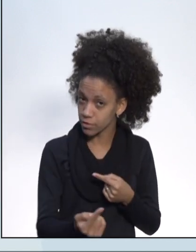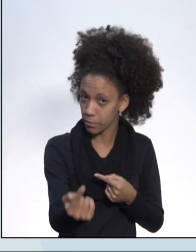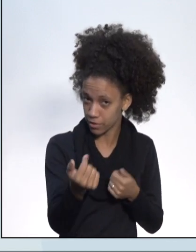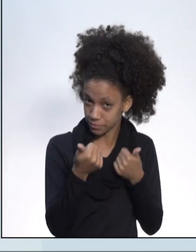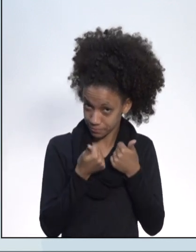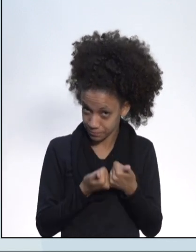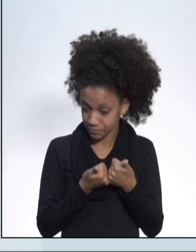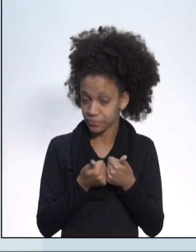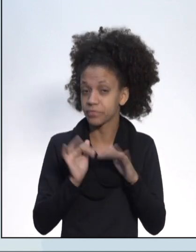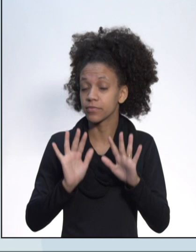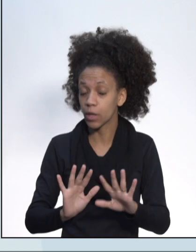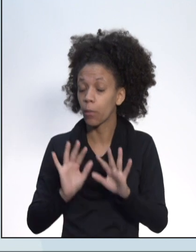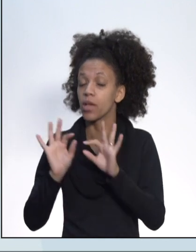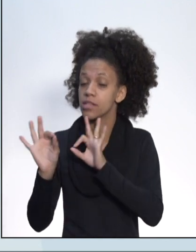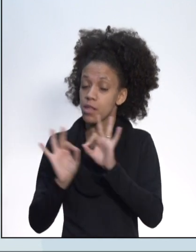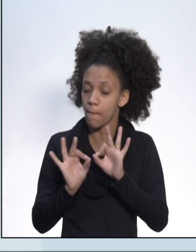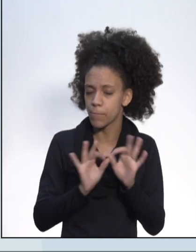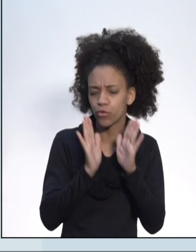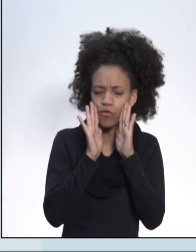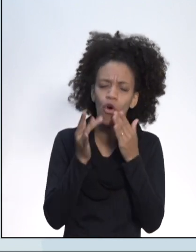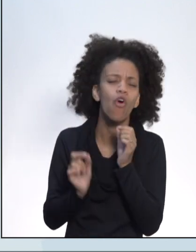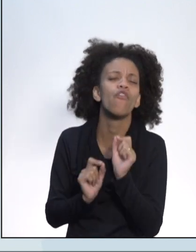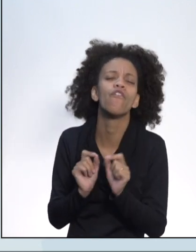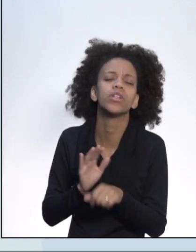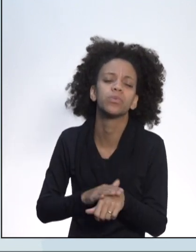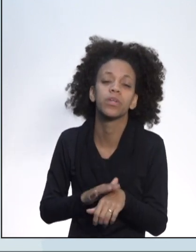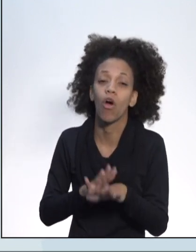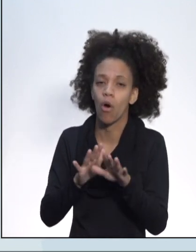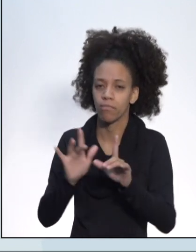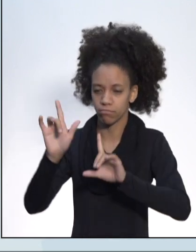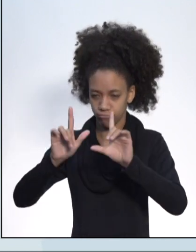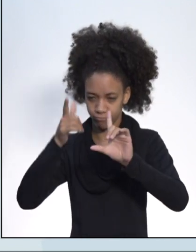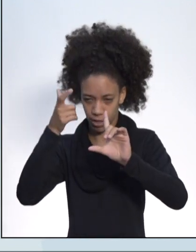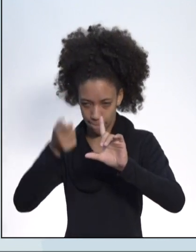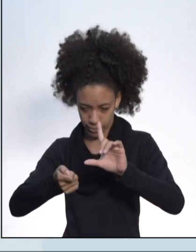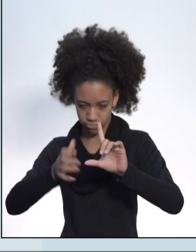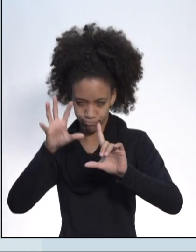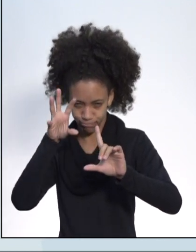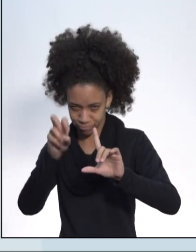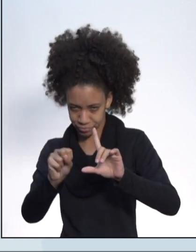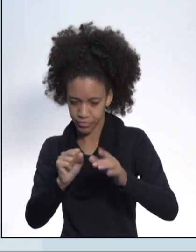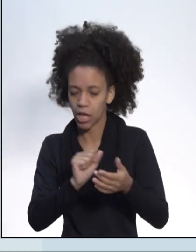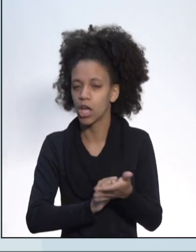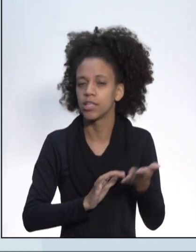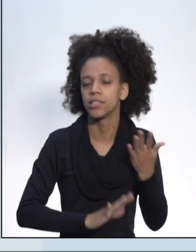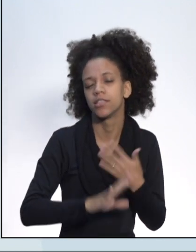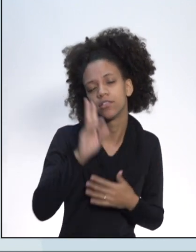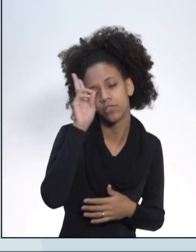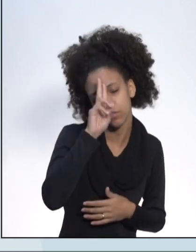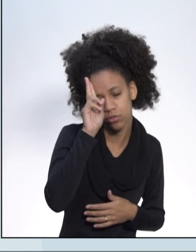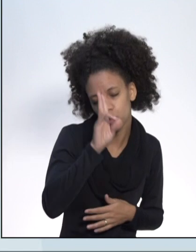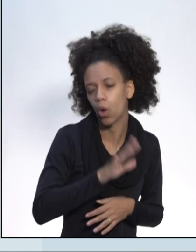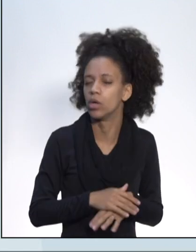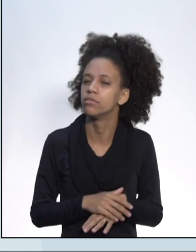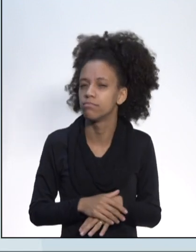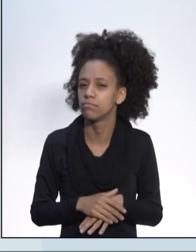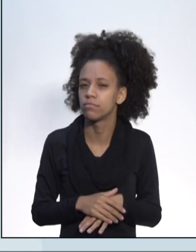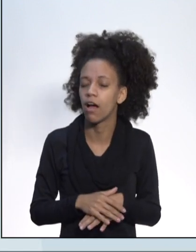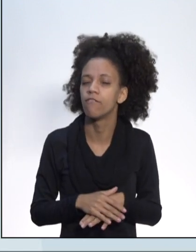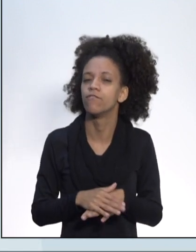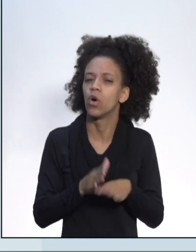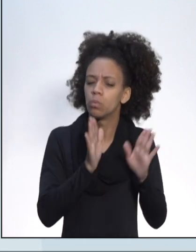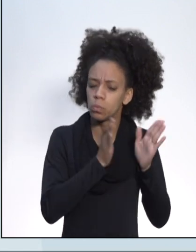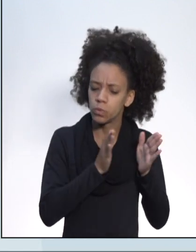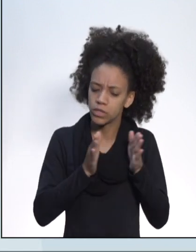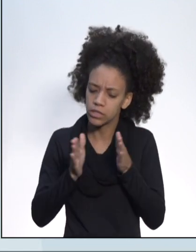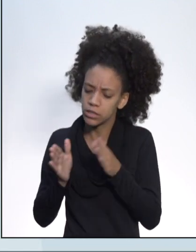esse plano, o foco eu vou fazer o quê? Vou desligar a TV a hora que eu fizer exercícios de história. Vou separar